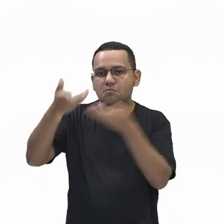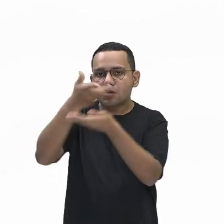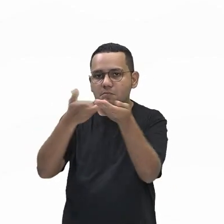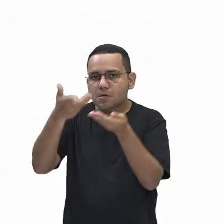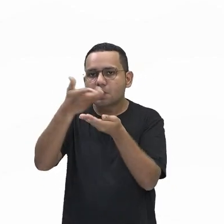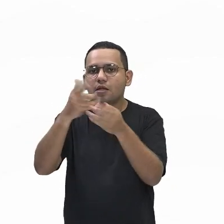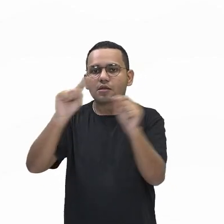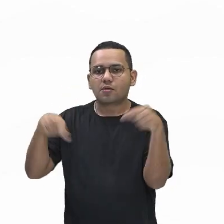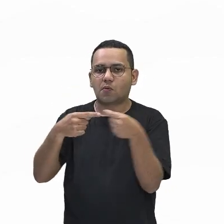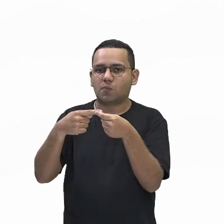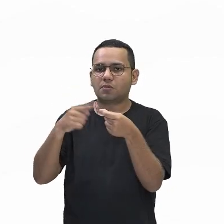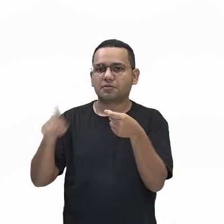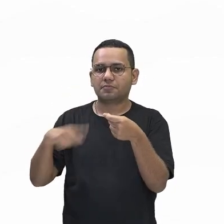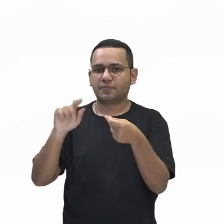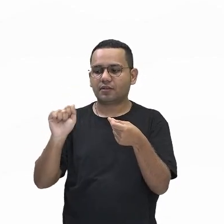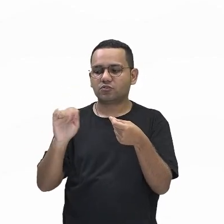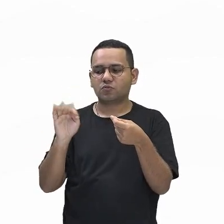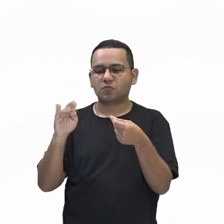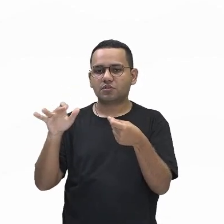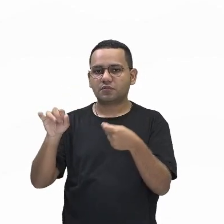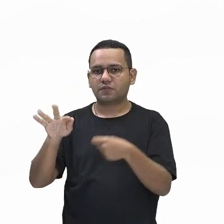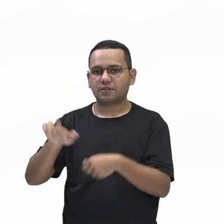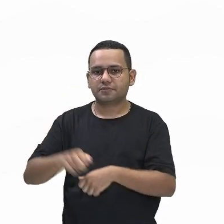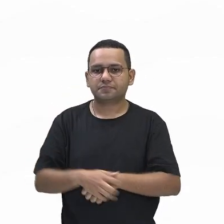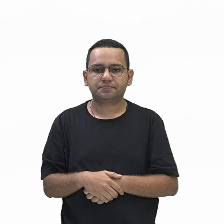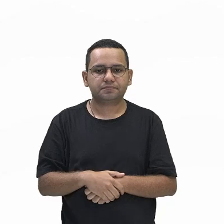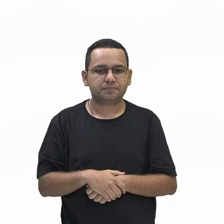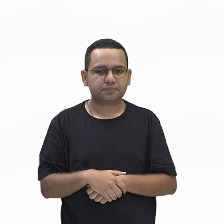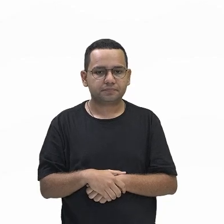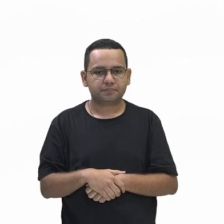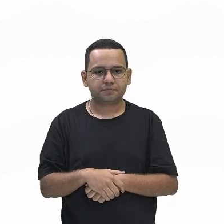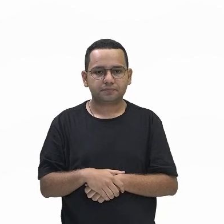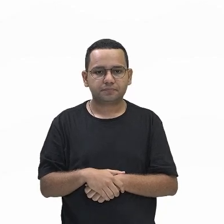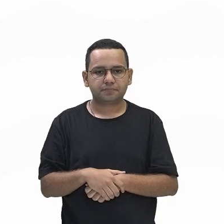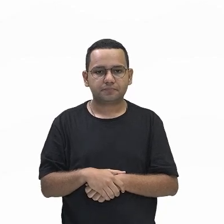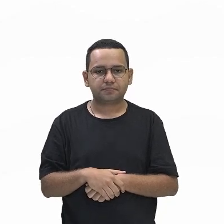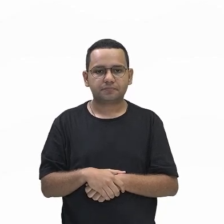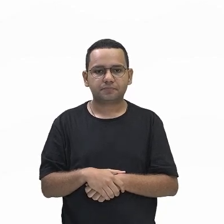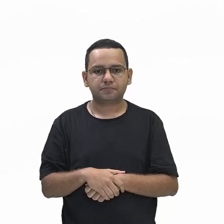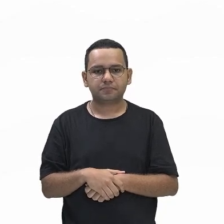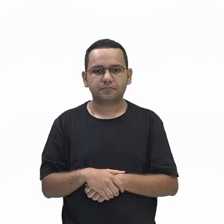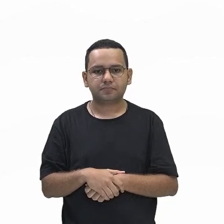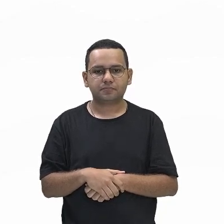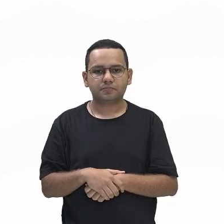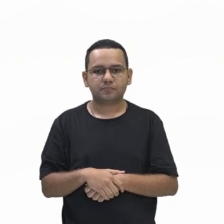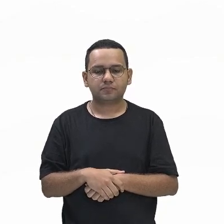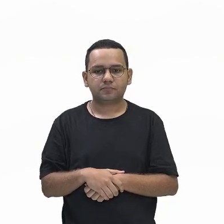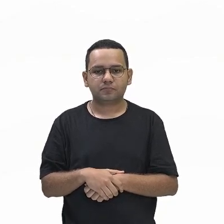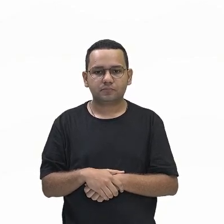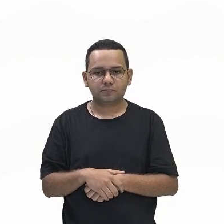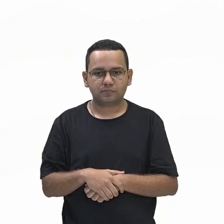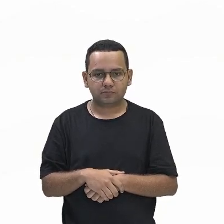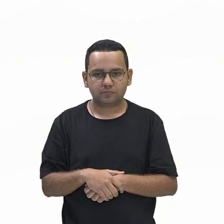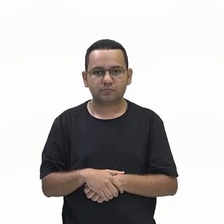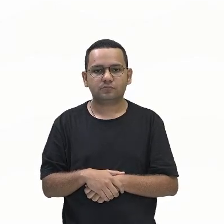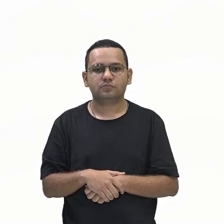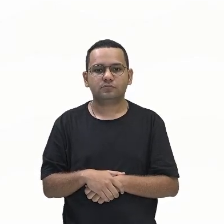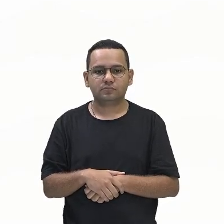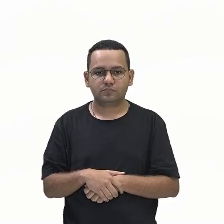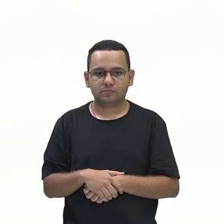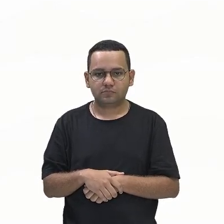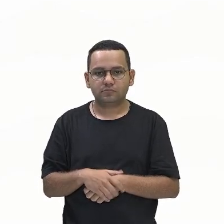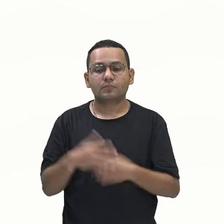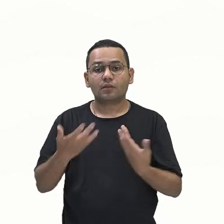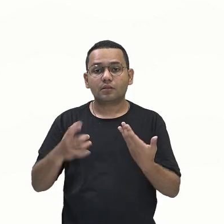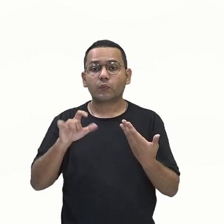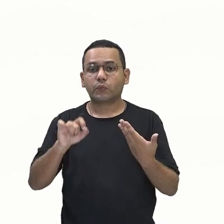a atmosfera. Nós temos a litosfera, que são todos os ambientes formados por rochas, e